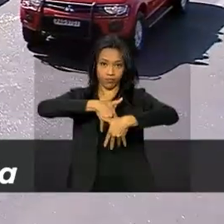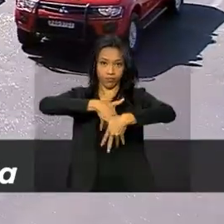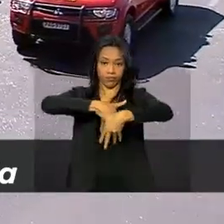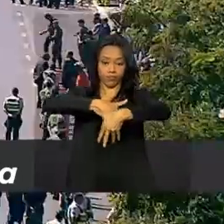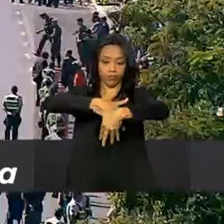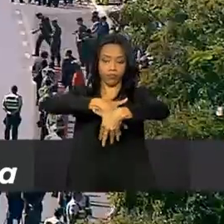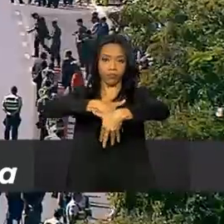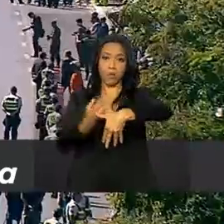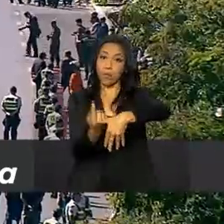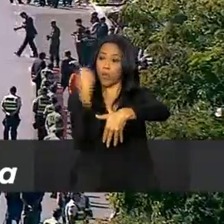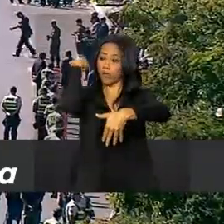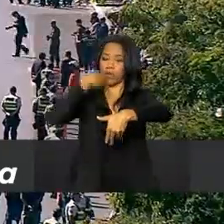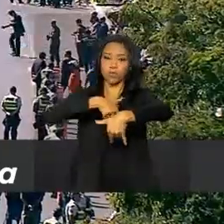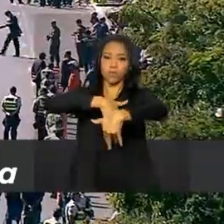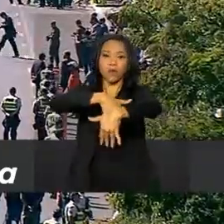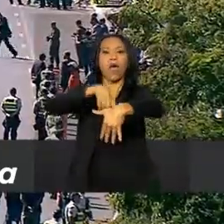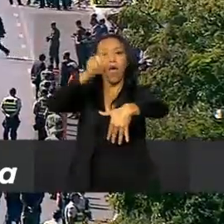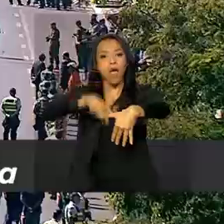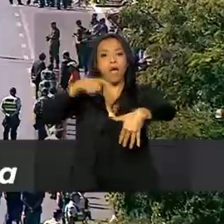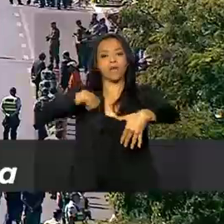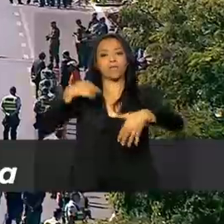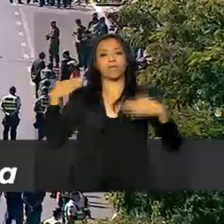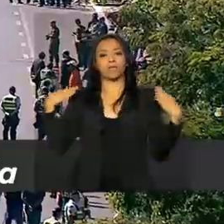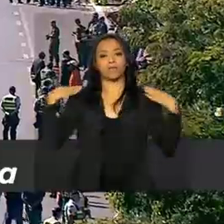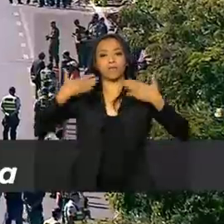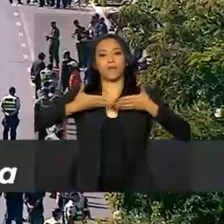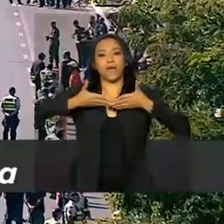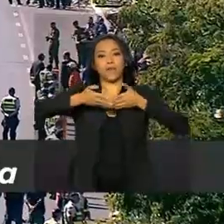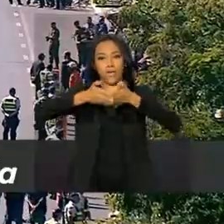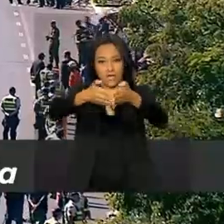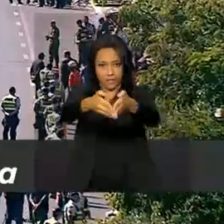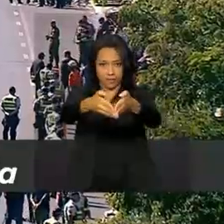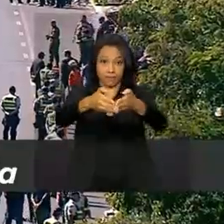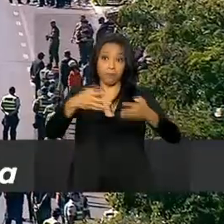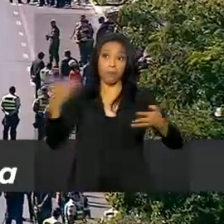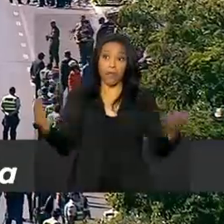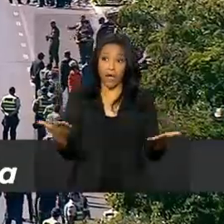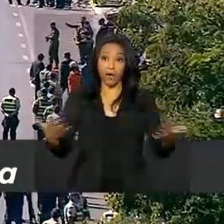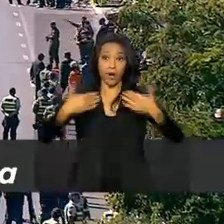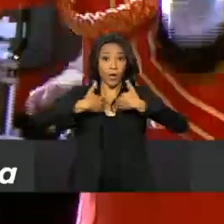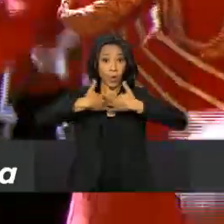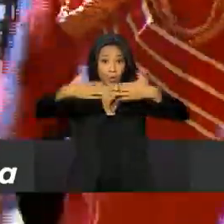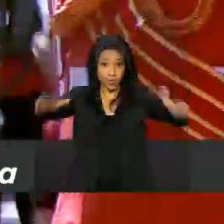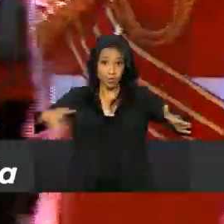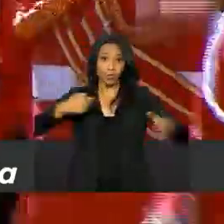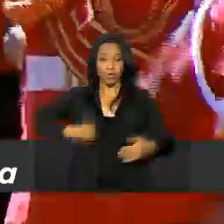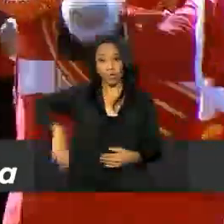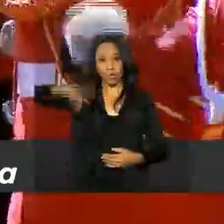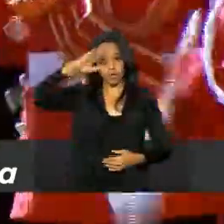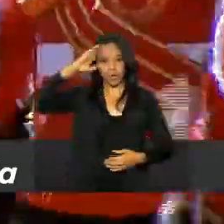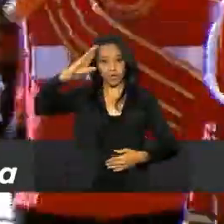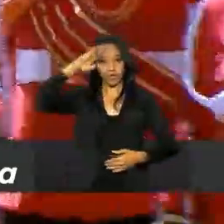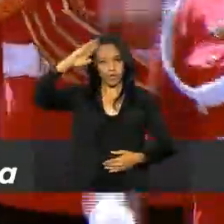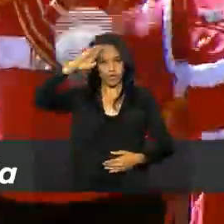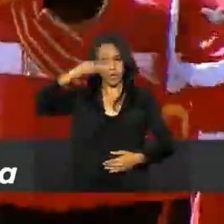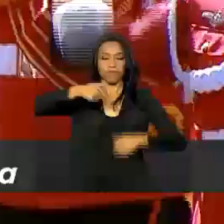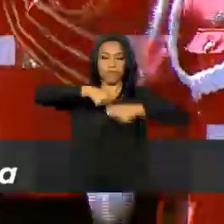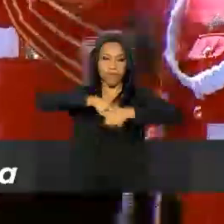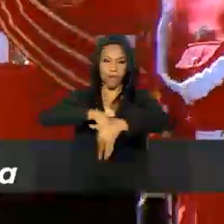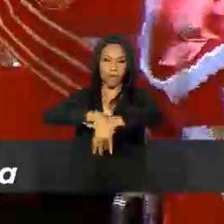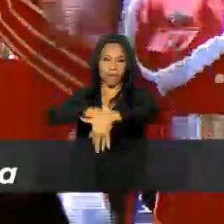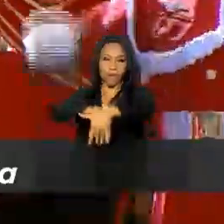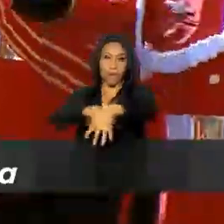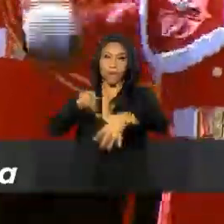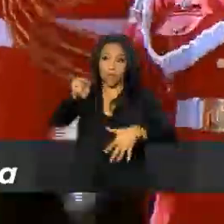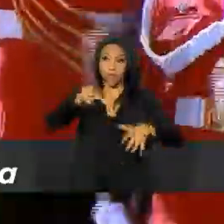Anderson. Da Marinha do Brasil. Isso, e começando ali, abrindo o desfile da Marinha do Brasil, nós temos aí a banda marcial